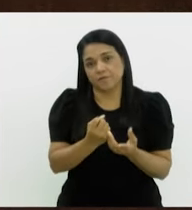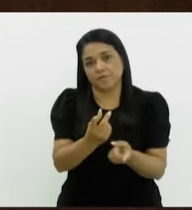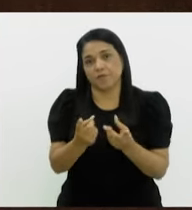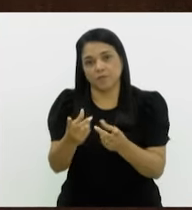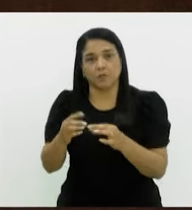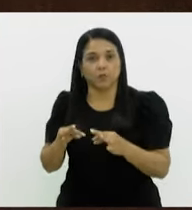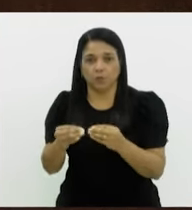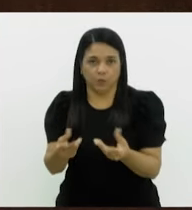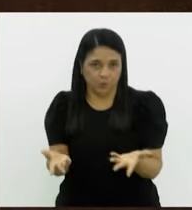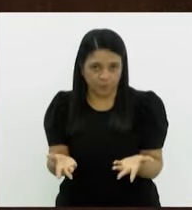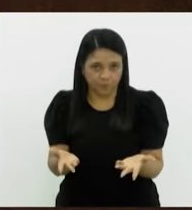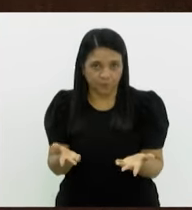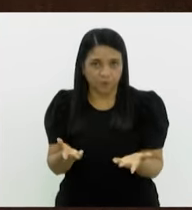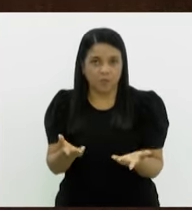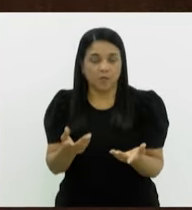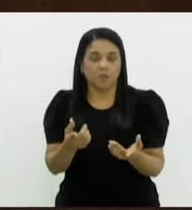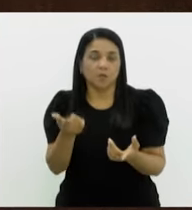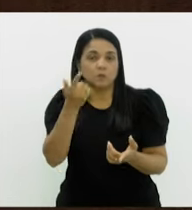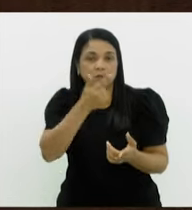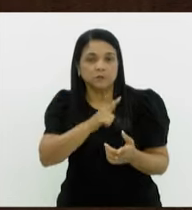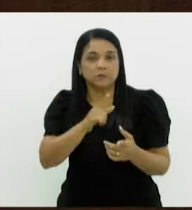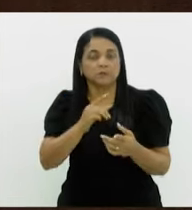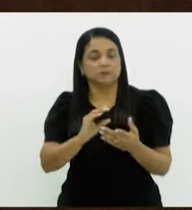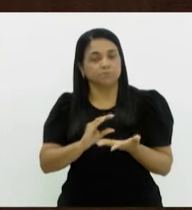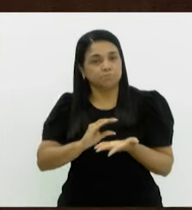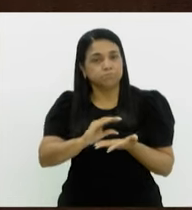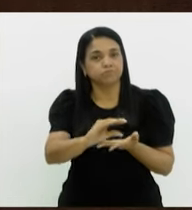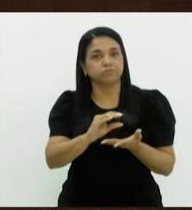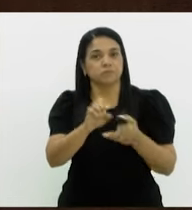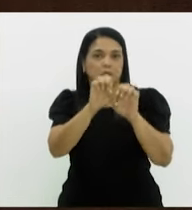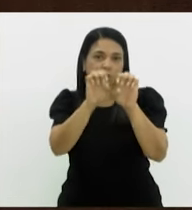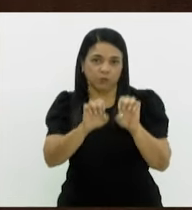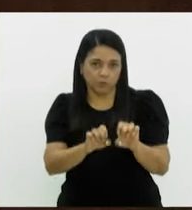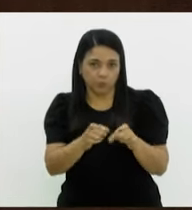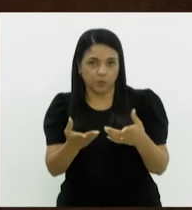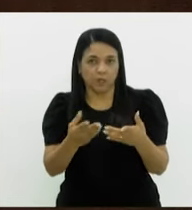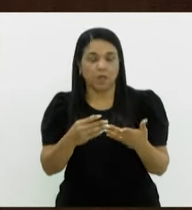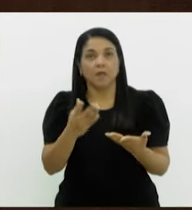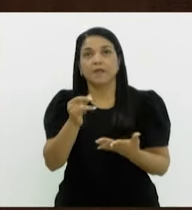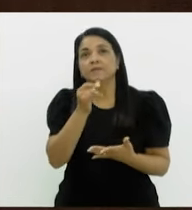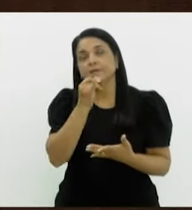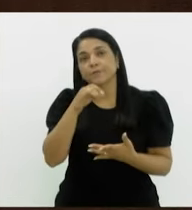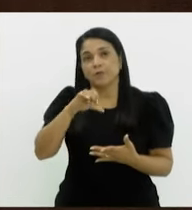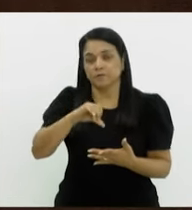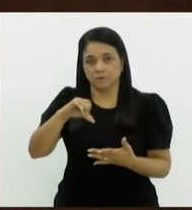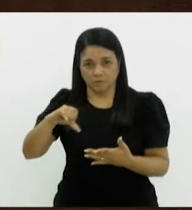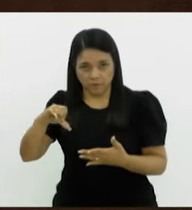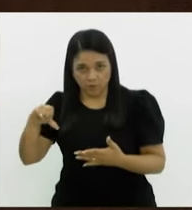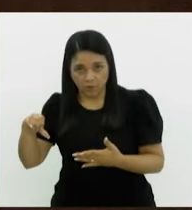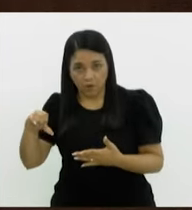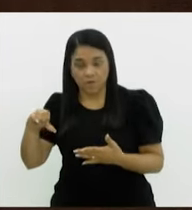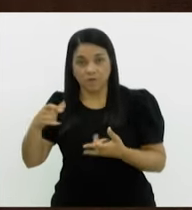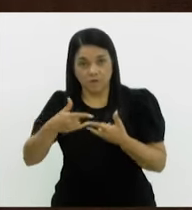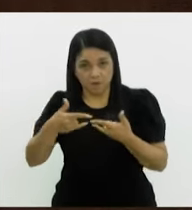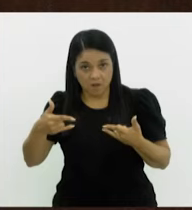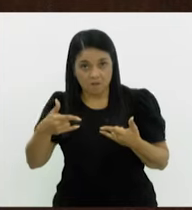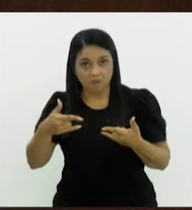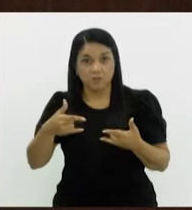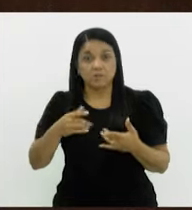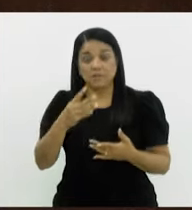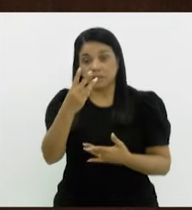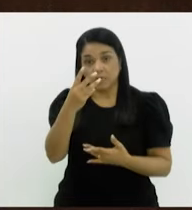estrutura. Imagine você 999 ingressos e o clube ter que dar 3% do bolso dele. Ele já vai ser reduzido